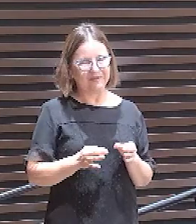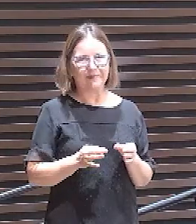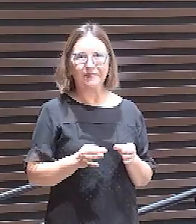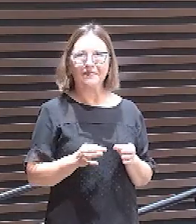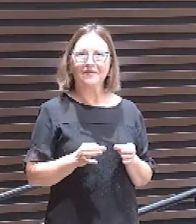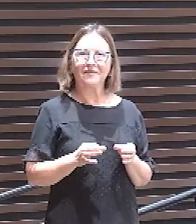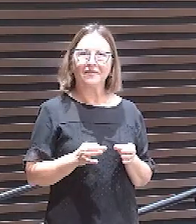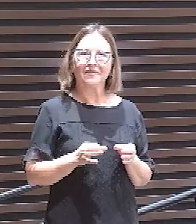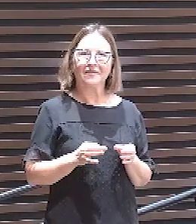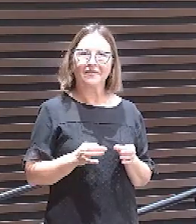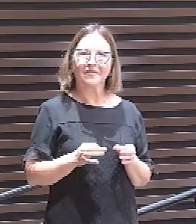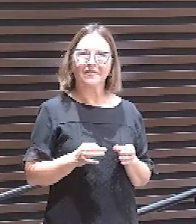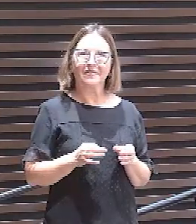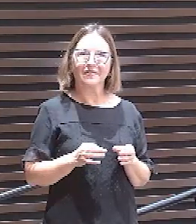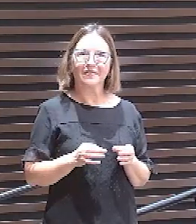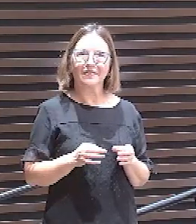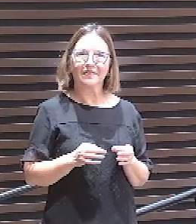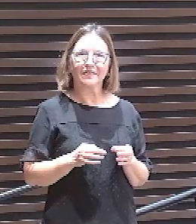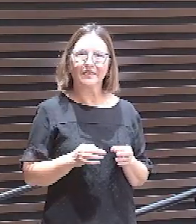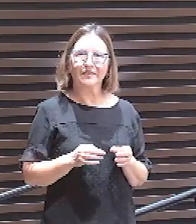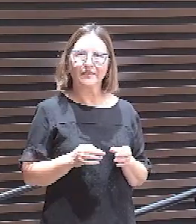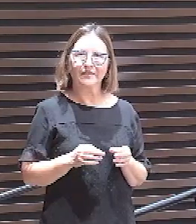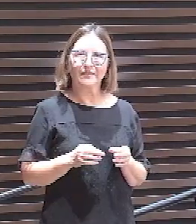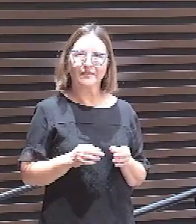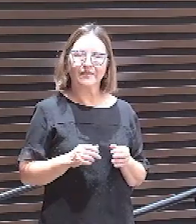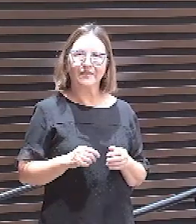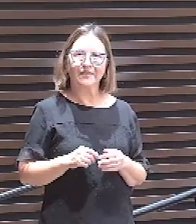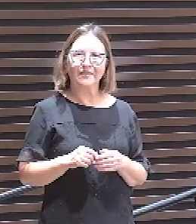executem eles,